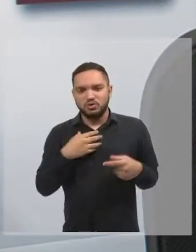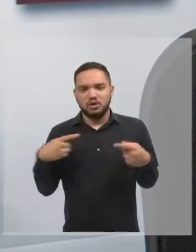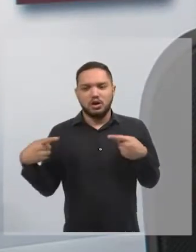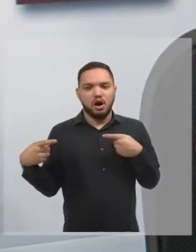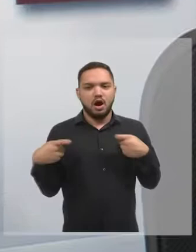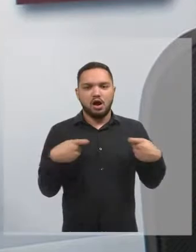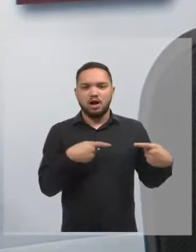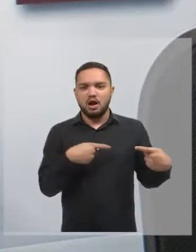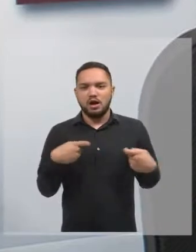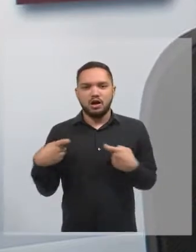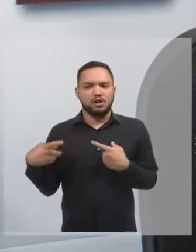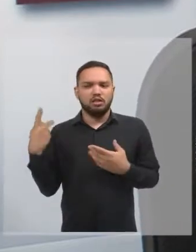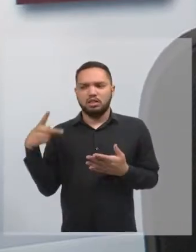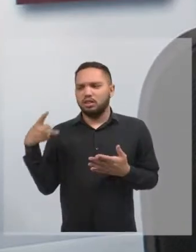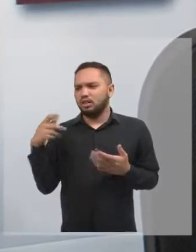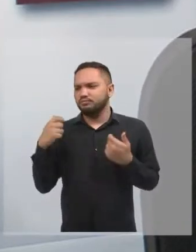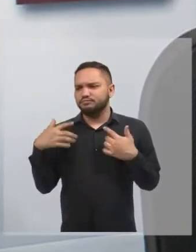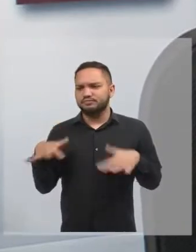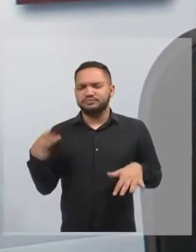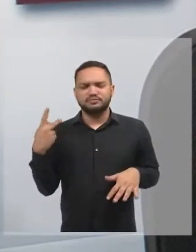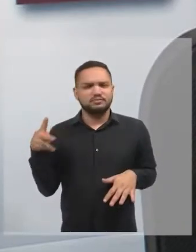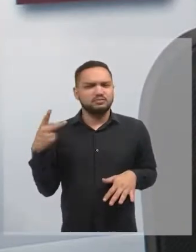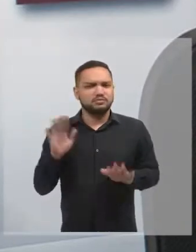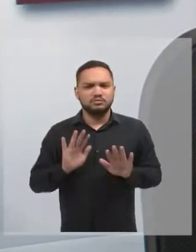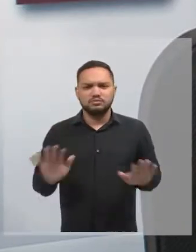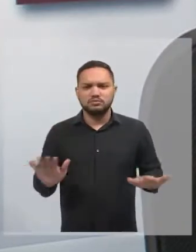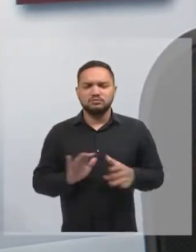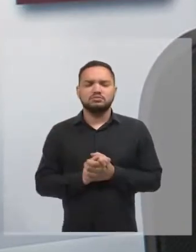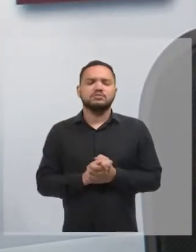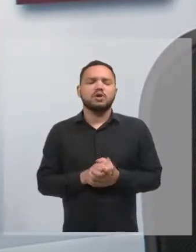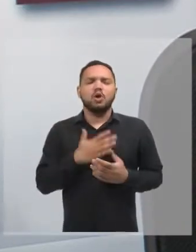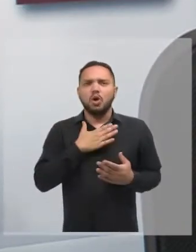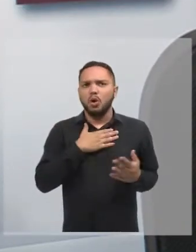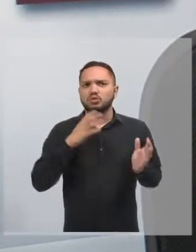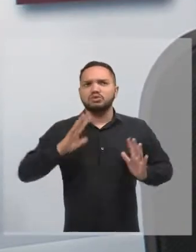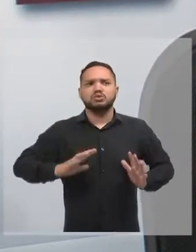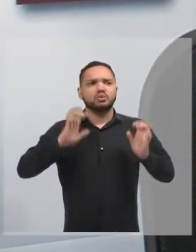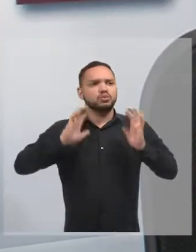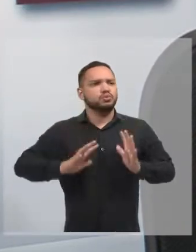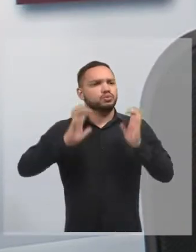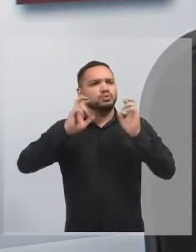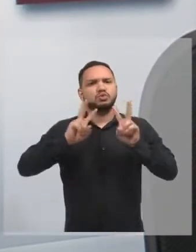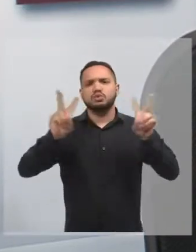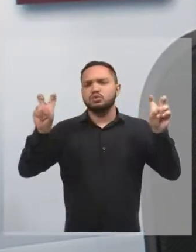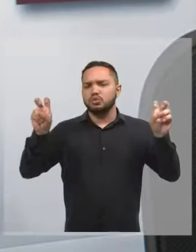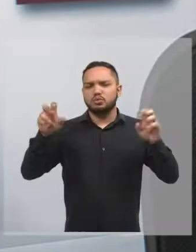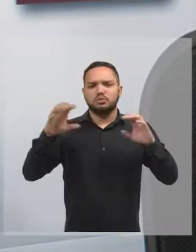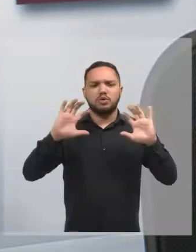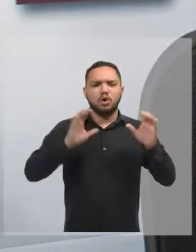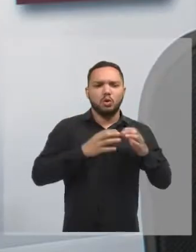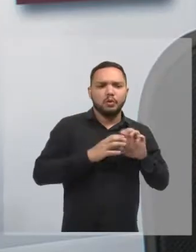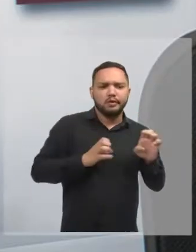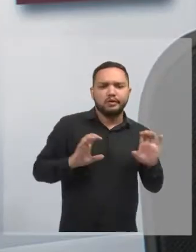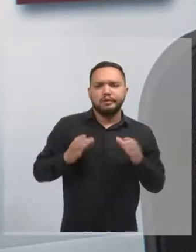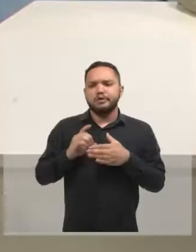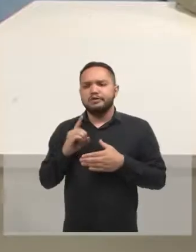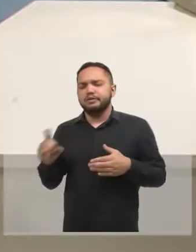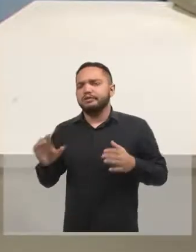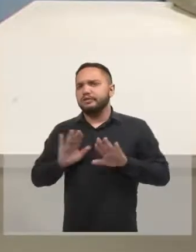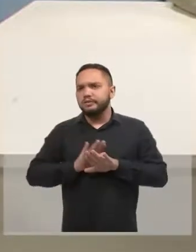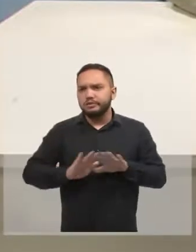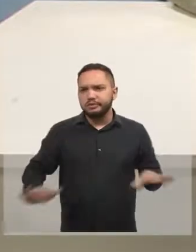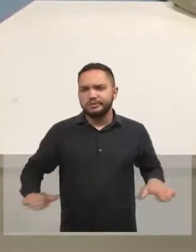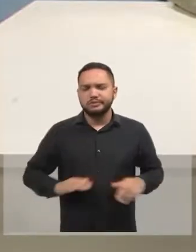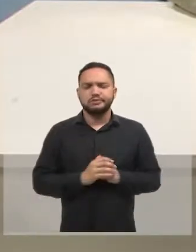guerra cultural. É dele, é da natureza dele. Desvia dos pontos principais para levar para uma guerra periférica, menos importante,